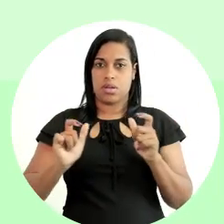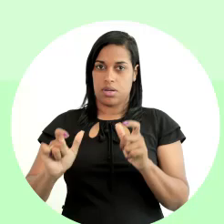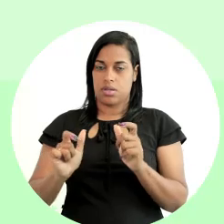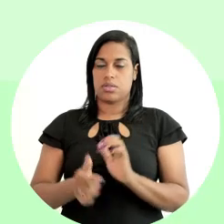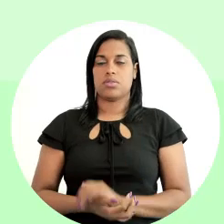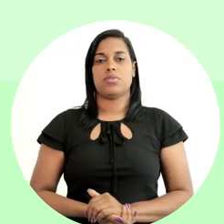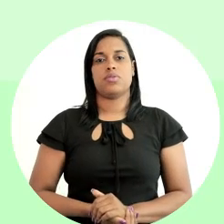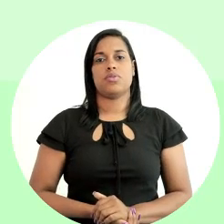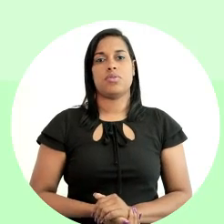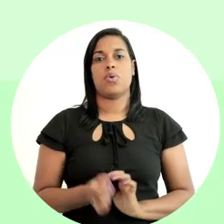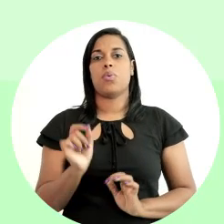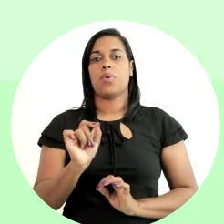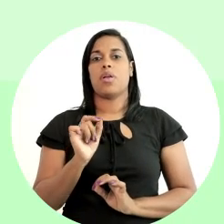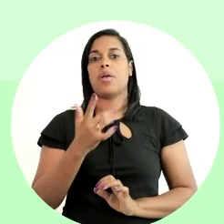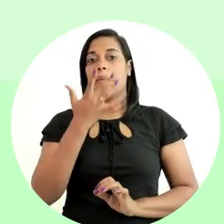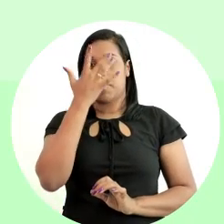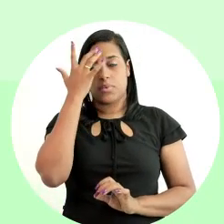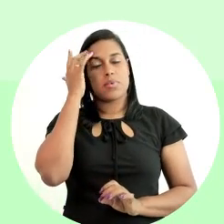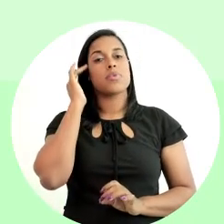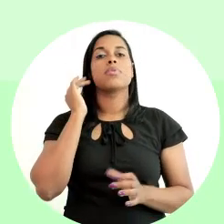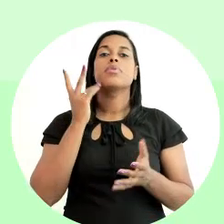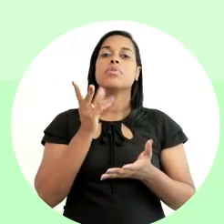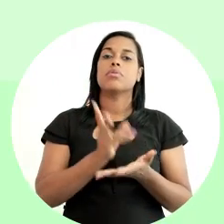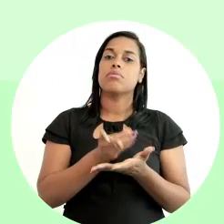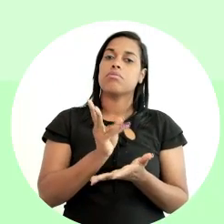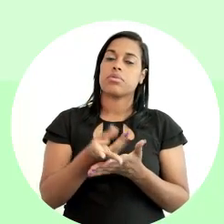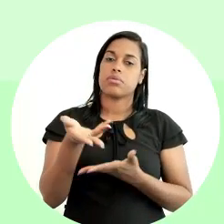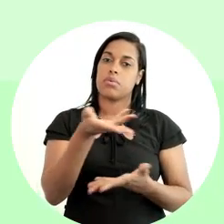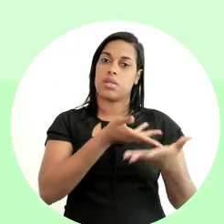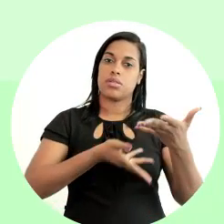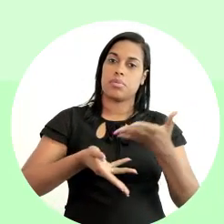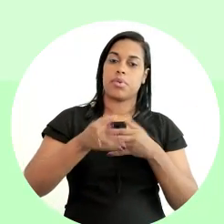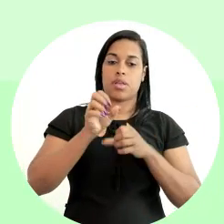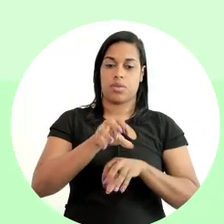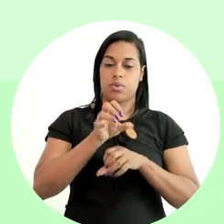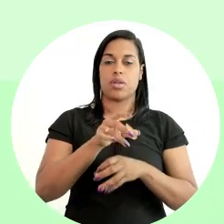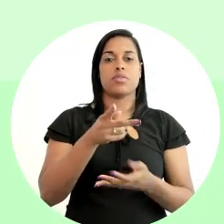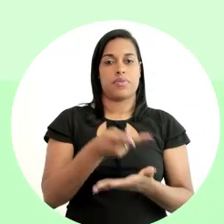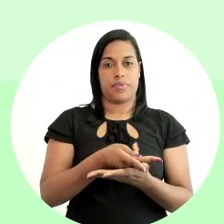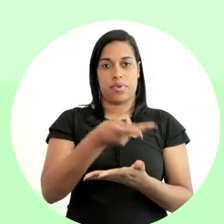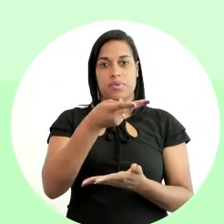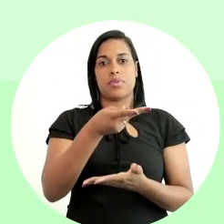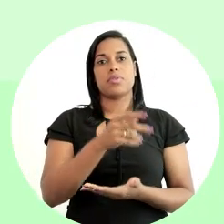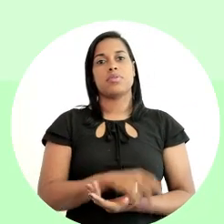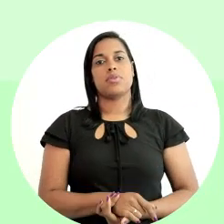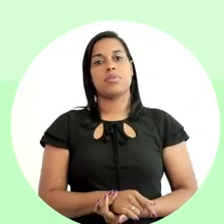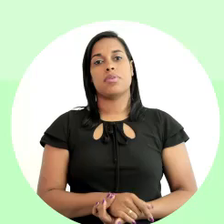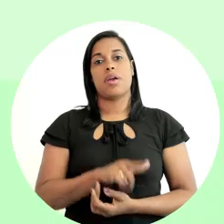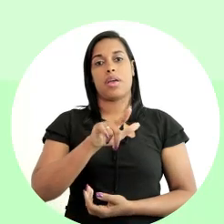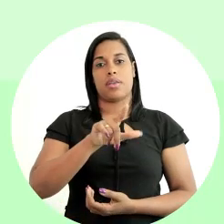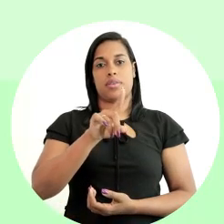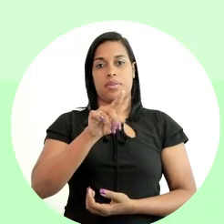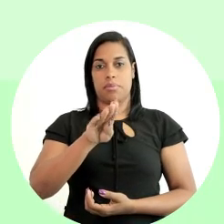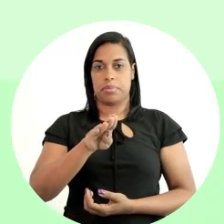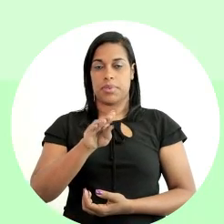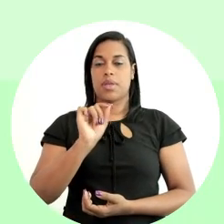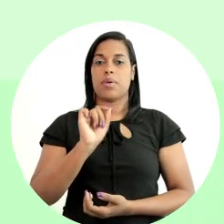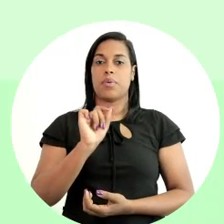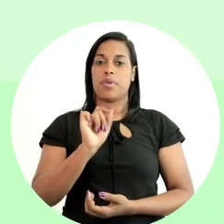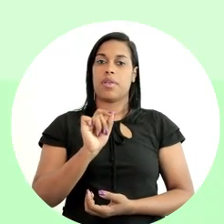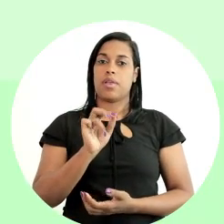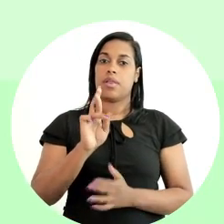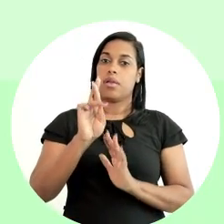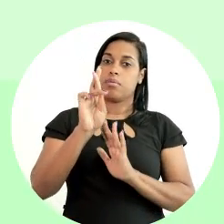espaços onde o indivíduo está presente, a educação acontecerá. No entanto, a LDB